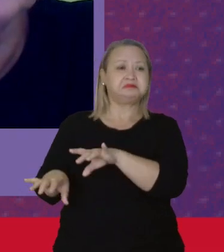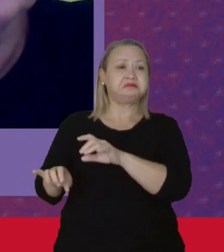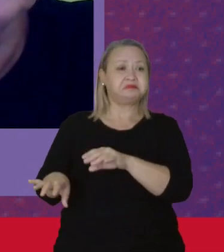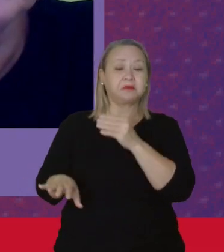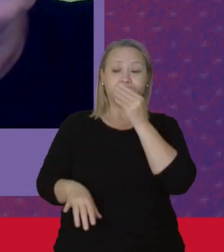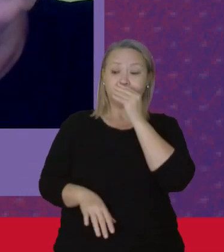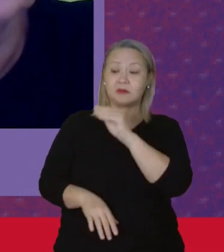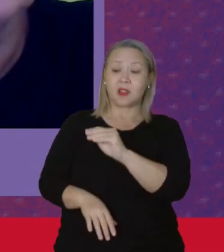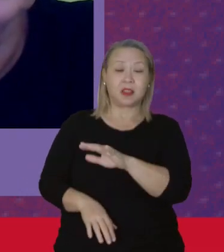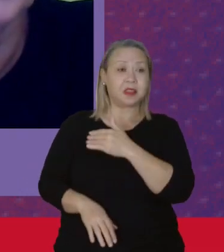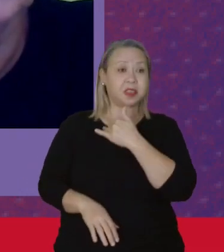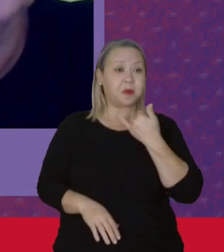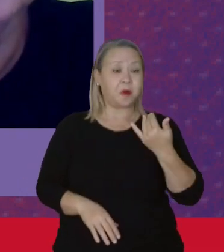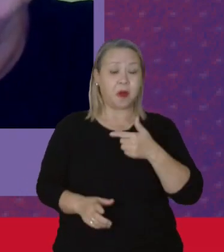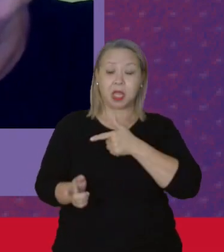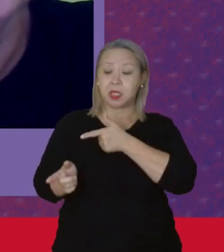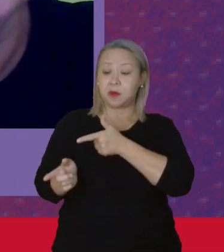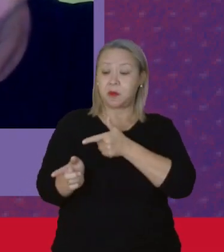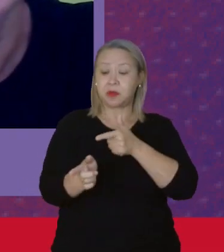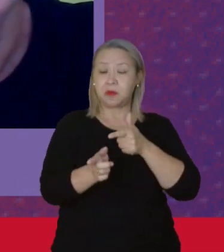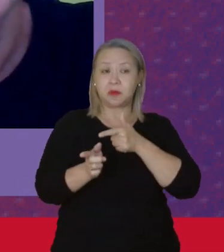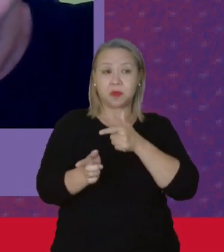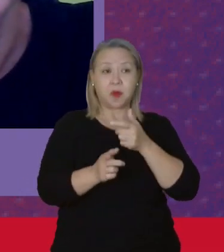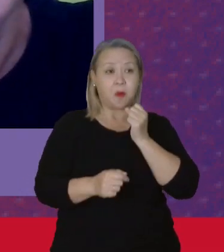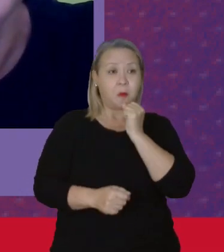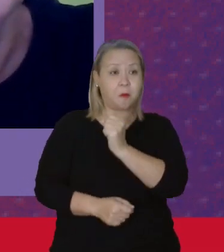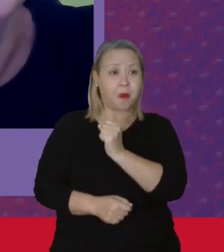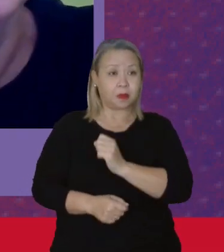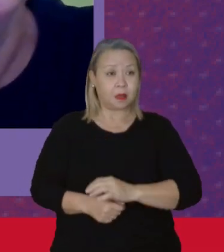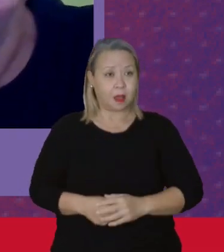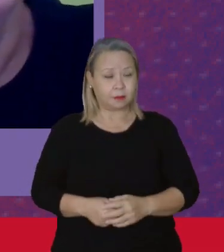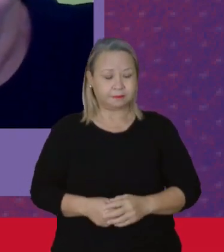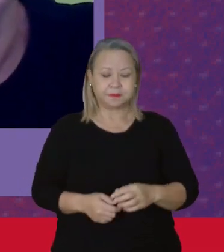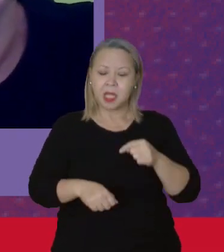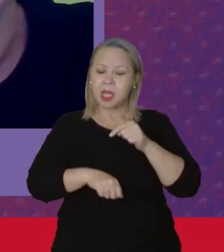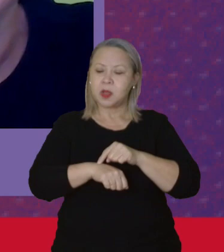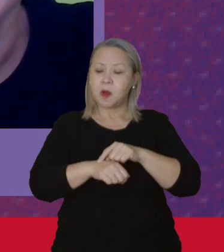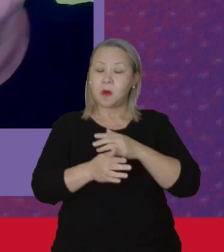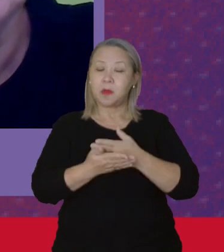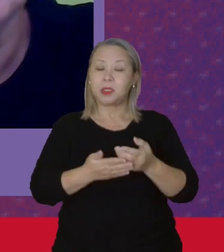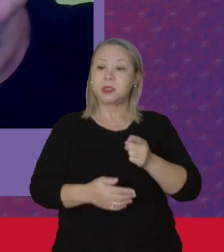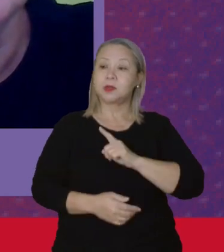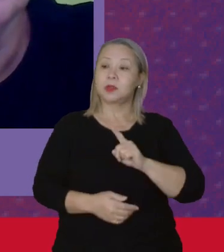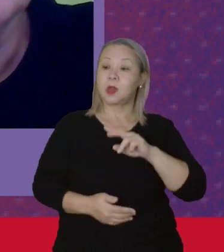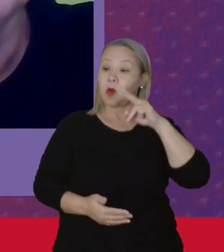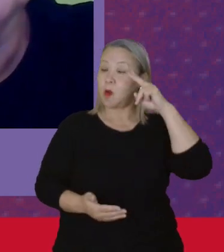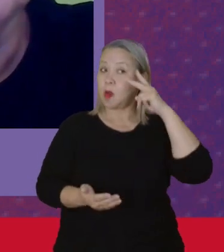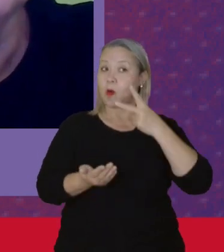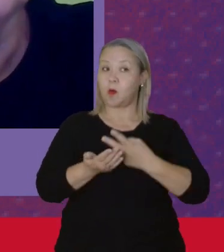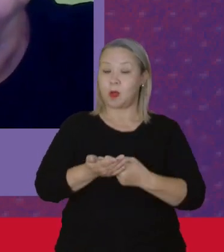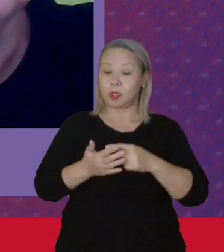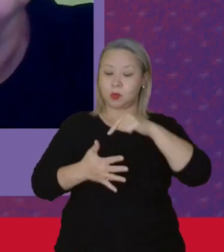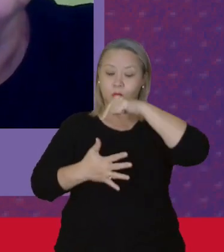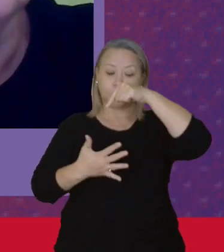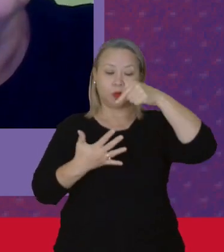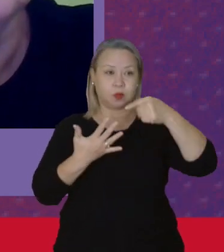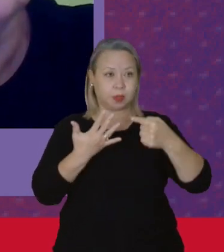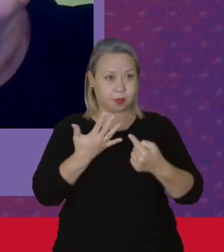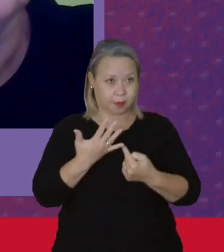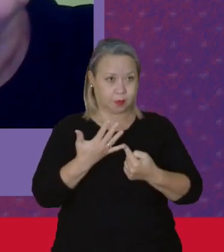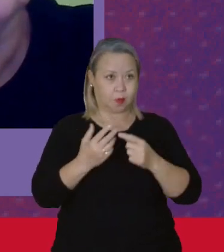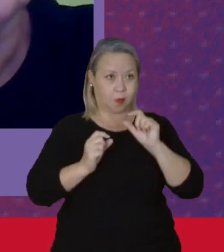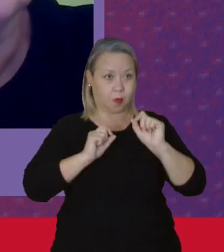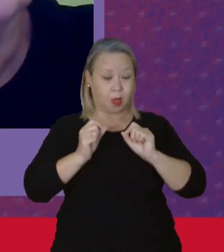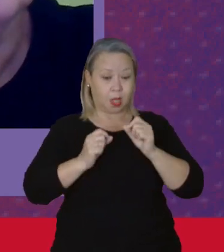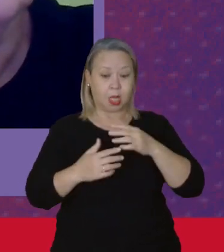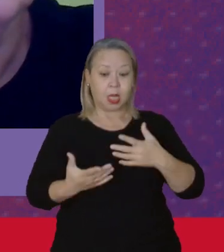matar mesmo, né? Porque a partir do momento que eu não considero todos esses fatores, a partir do momento